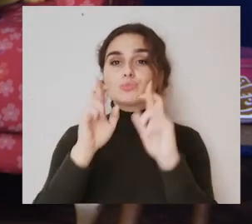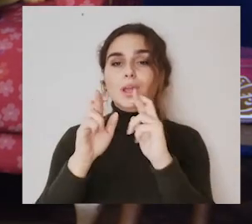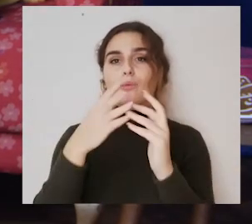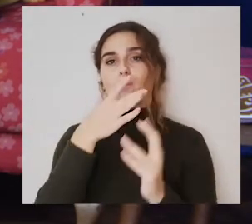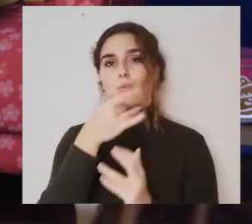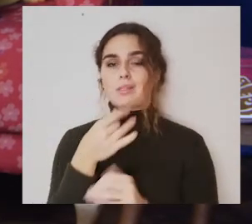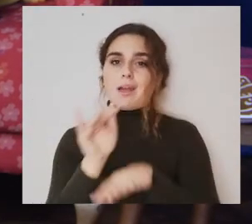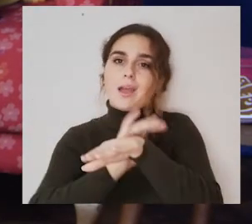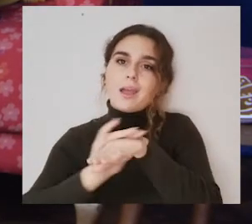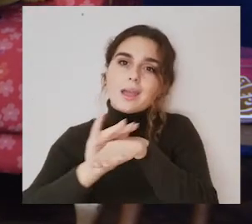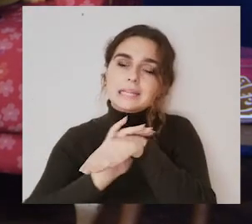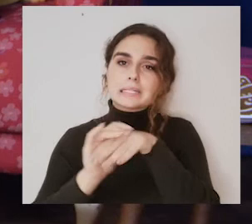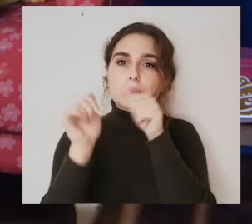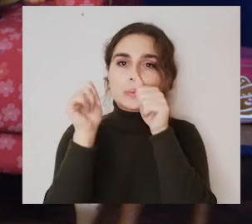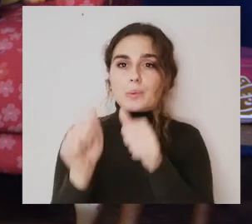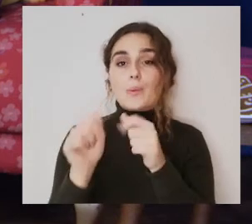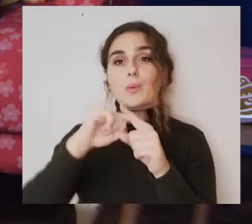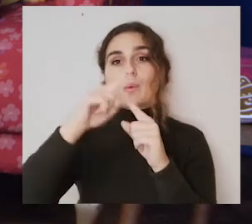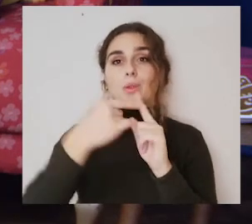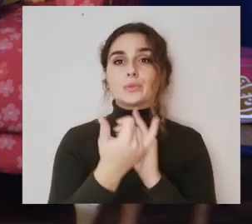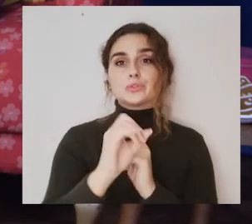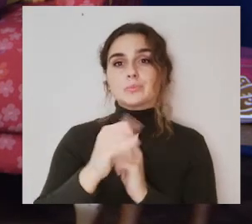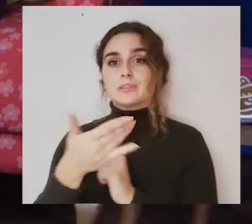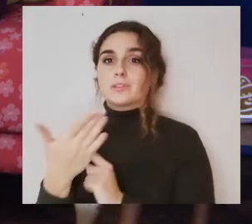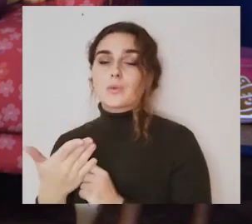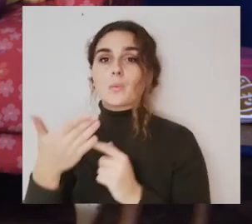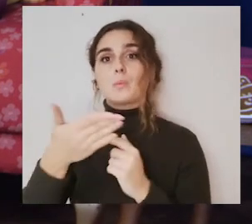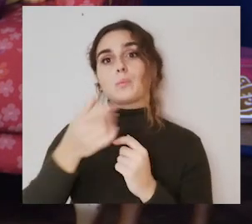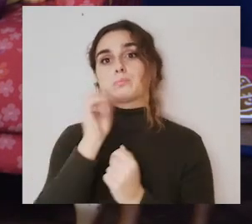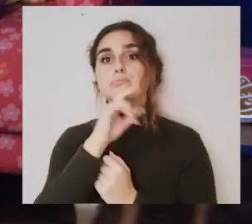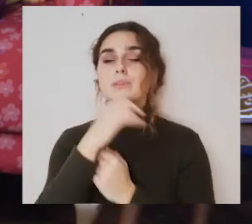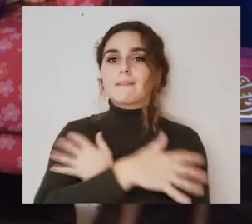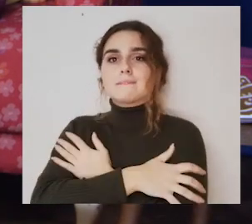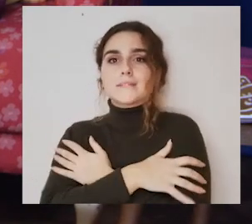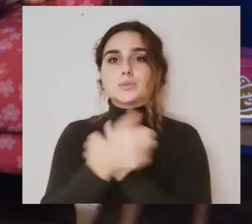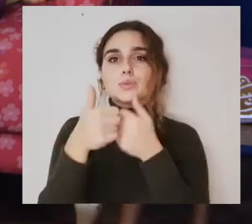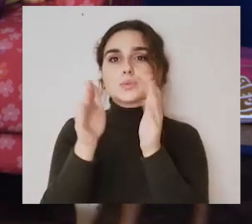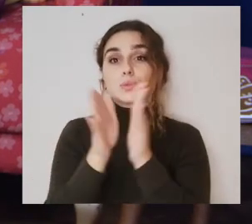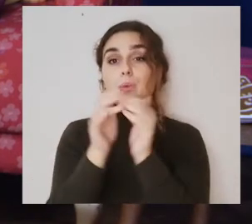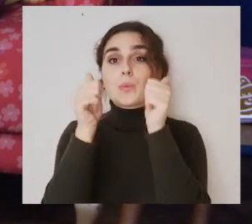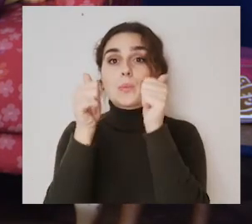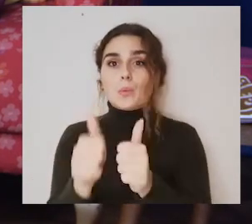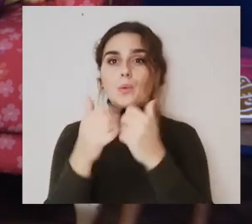um bom Natal carregado de muito afeto e que em 2021 nos possamos todos abraçar.